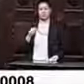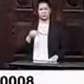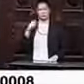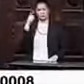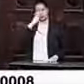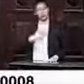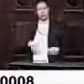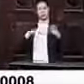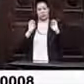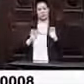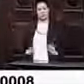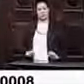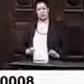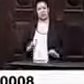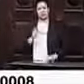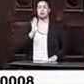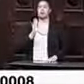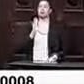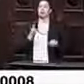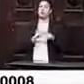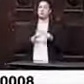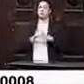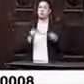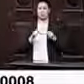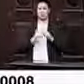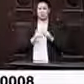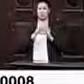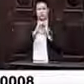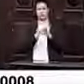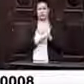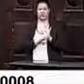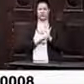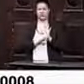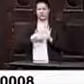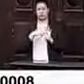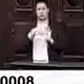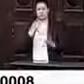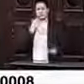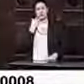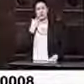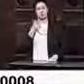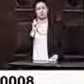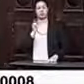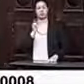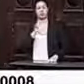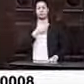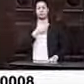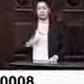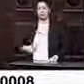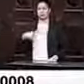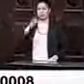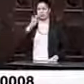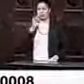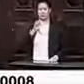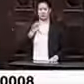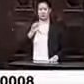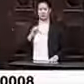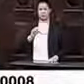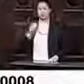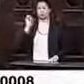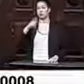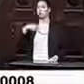postura ética, mas por dever de ofício, devo dizer a Vossa Excelência, que o governador Pezão